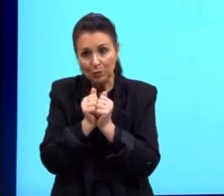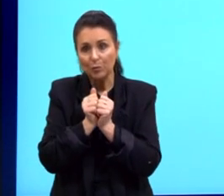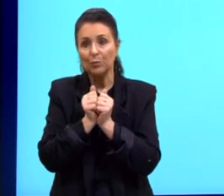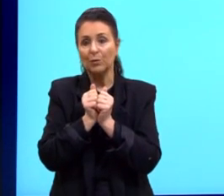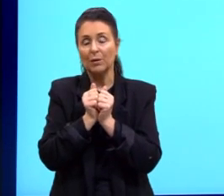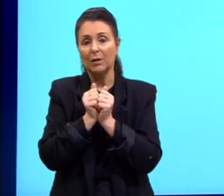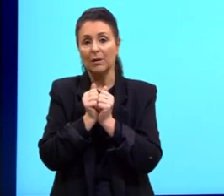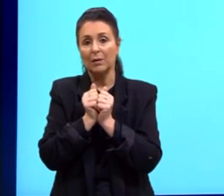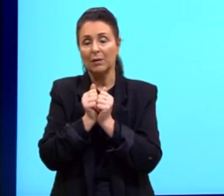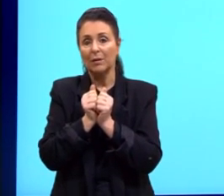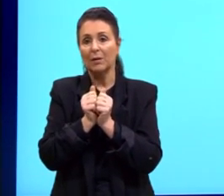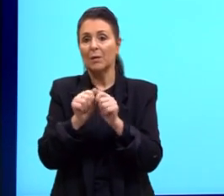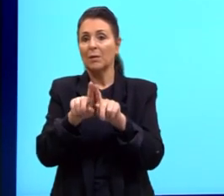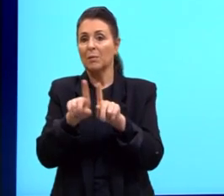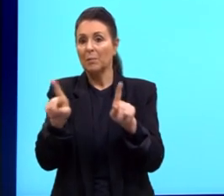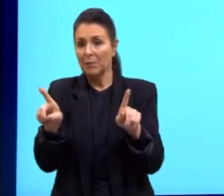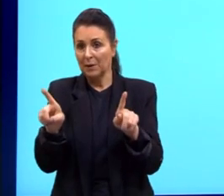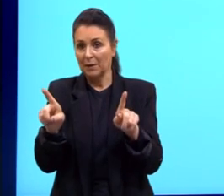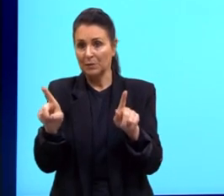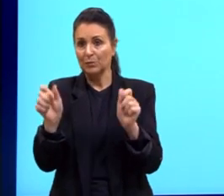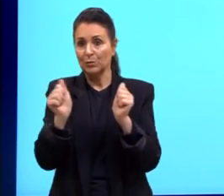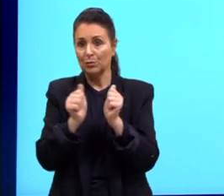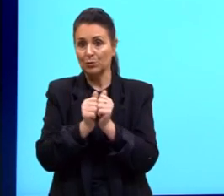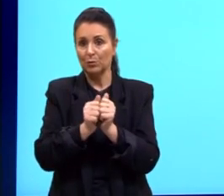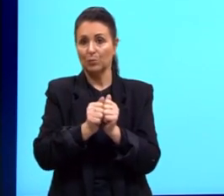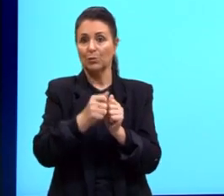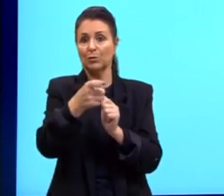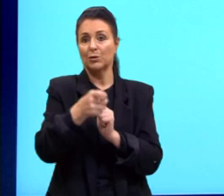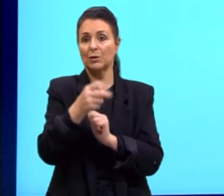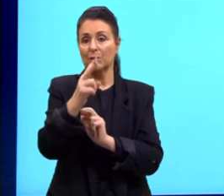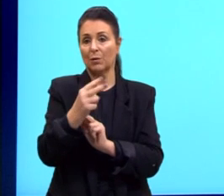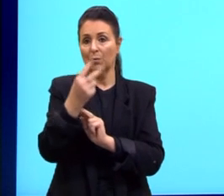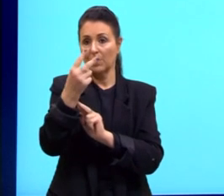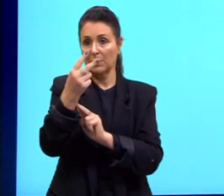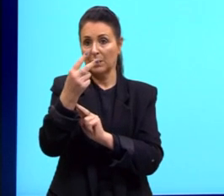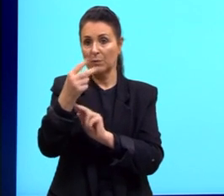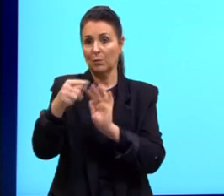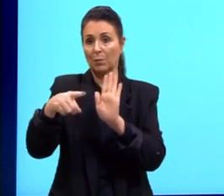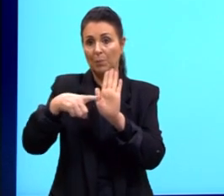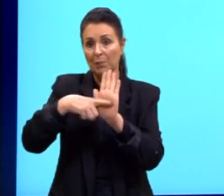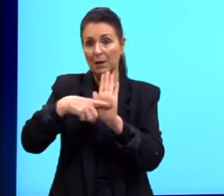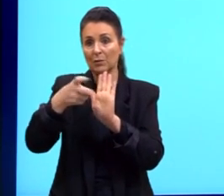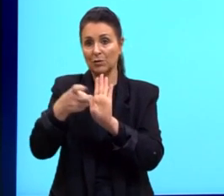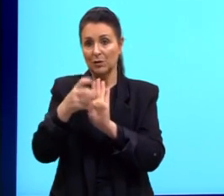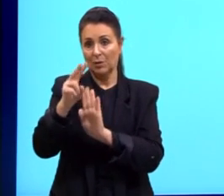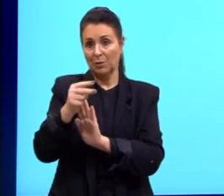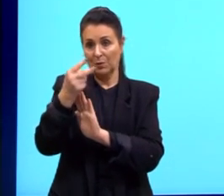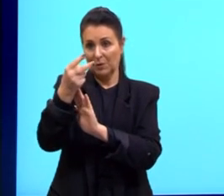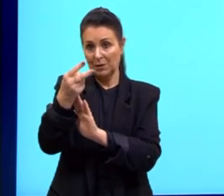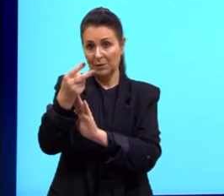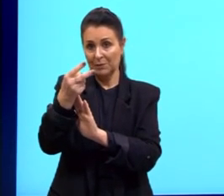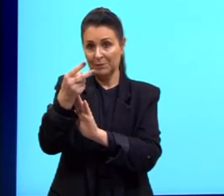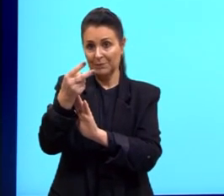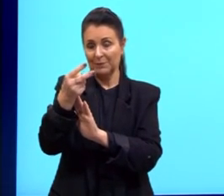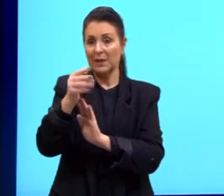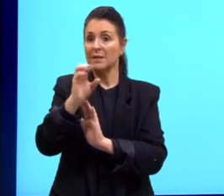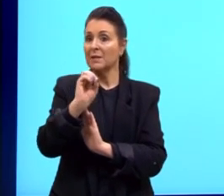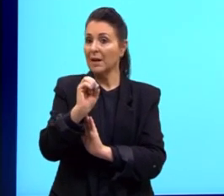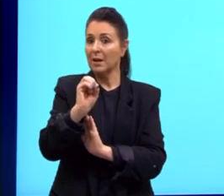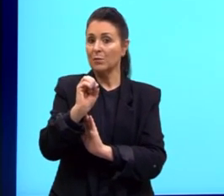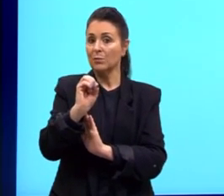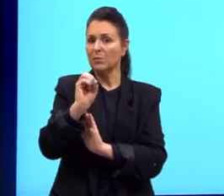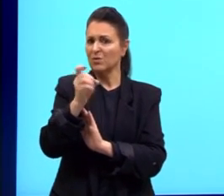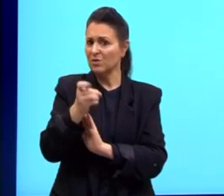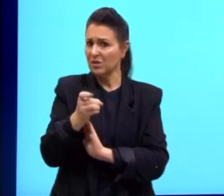os termos semelhantes mas quando juntamos x ao quadrado com menos x ao quadrado daria 0